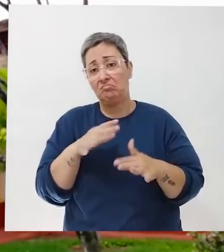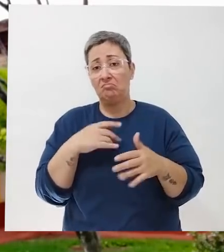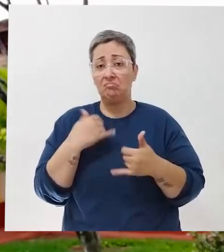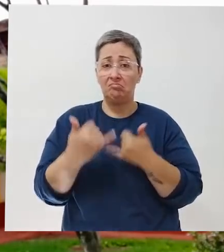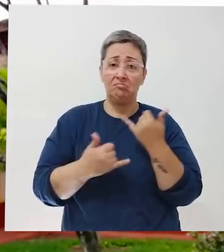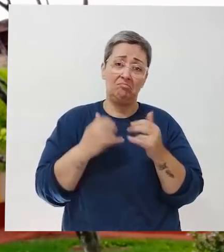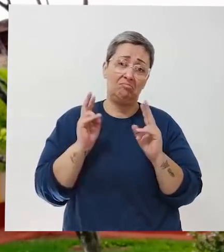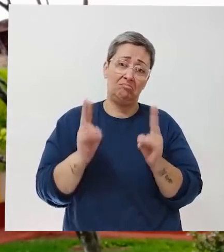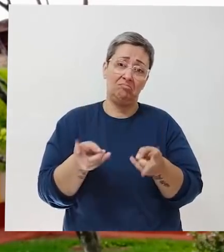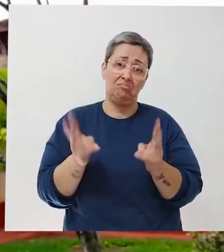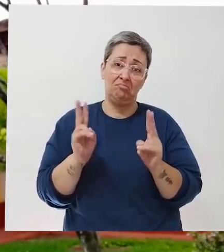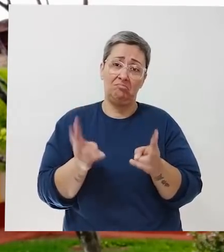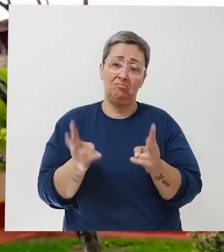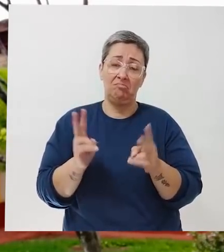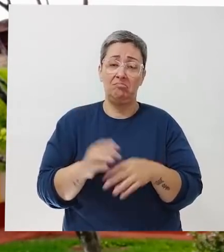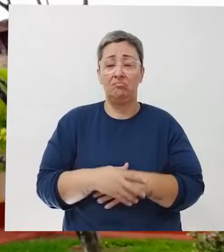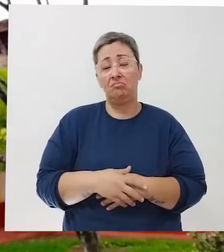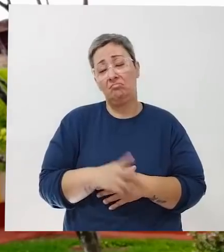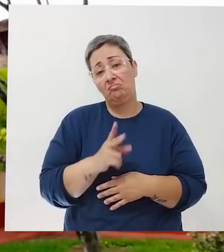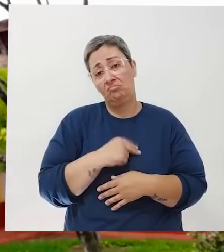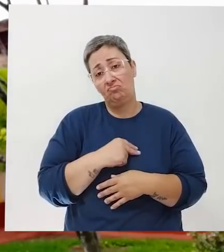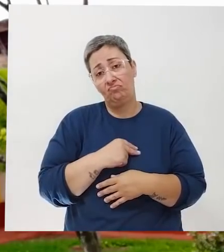e as mesmas brincadeiras.